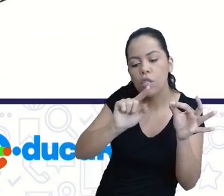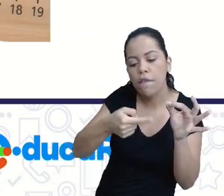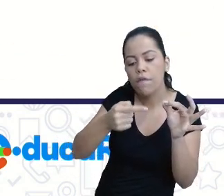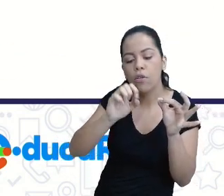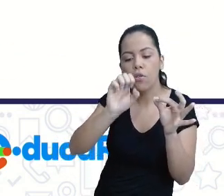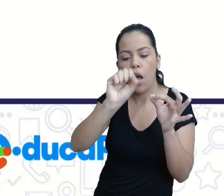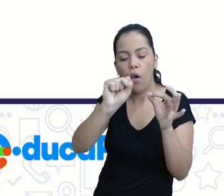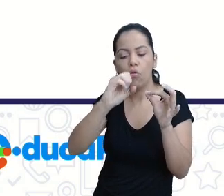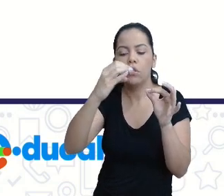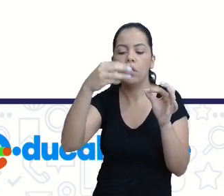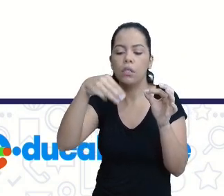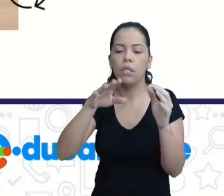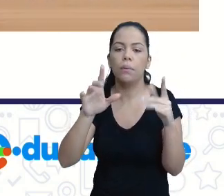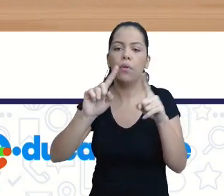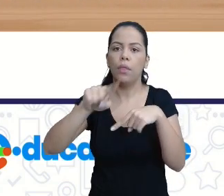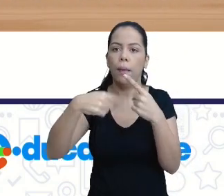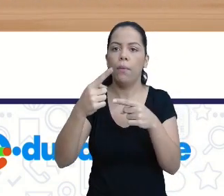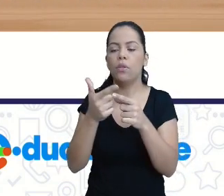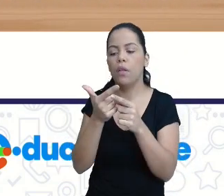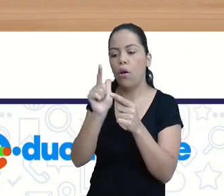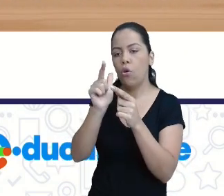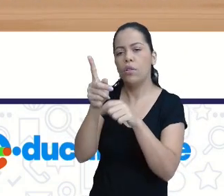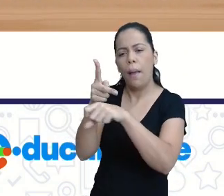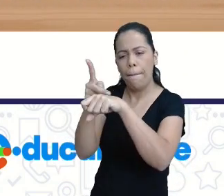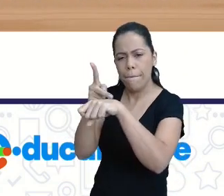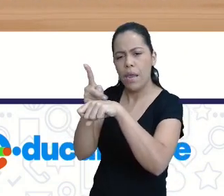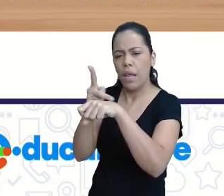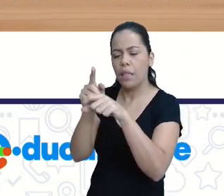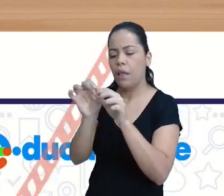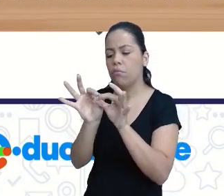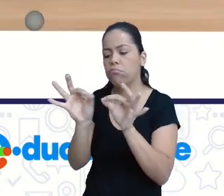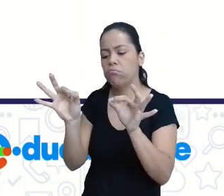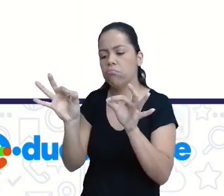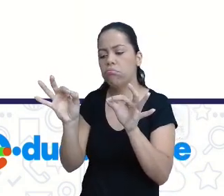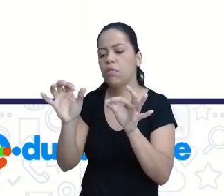A outra projeção, ela vai ter